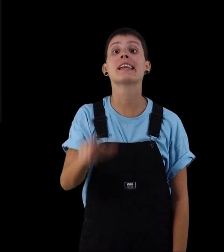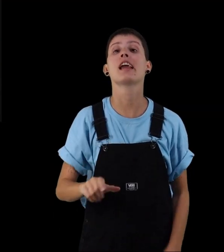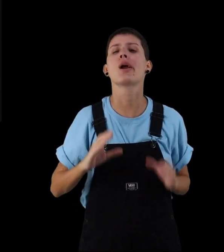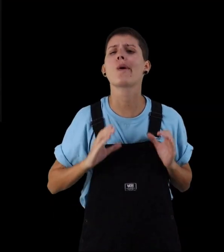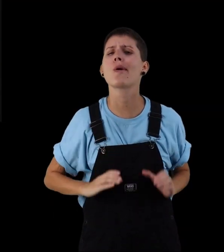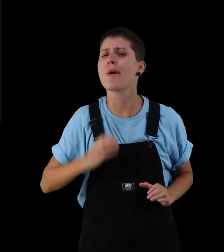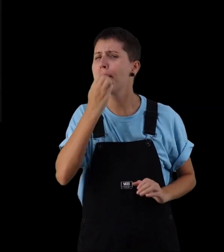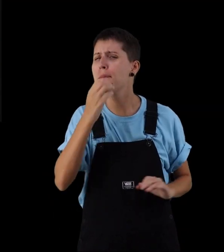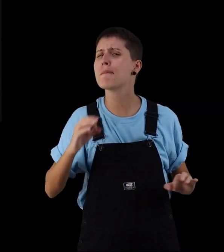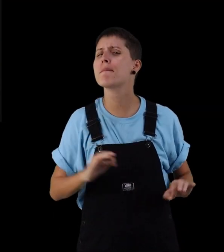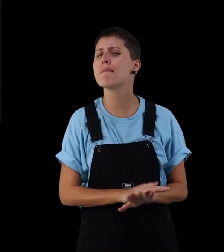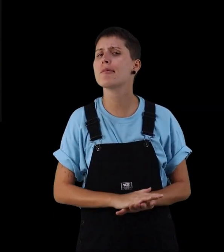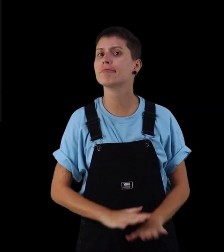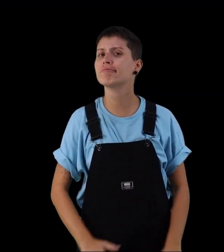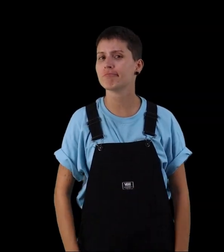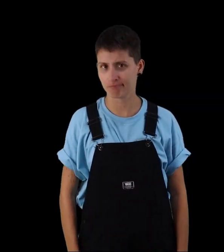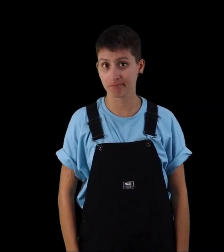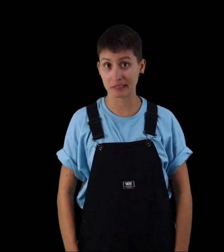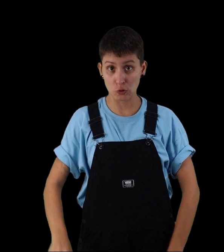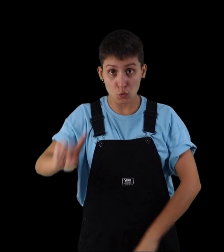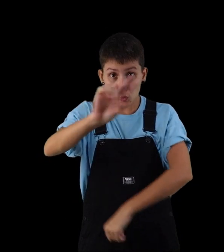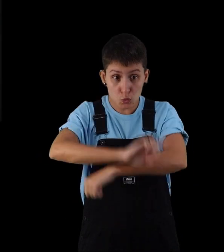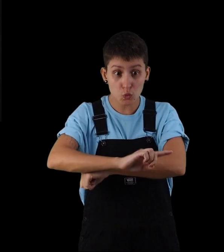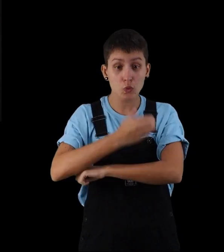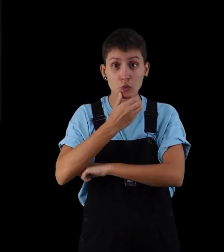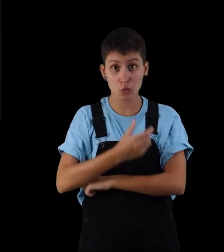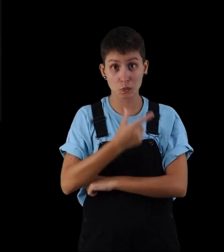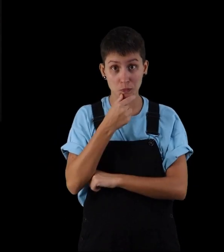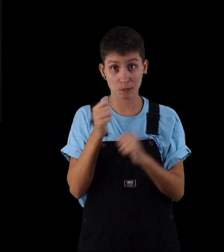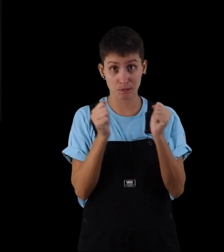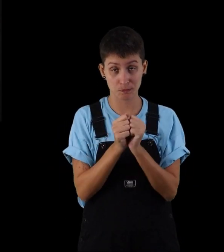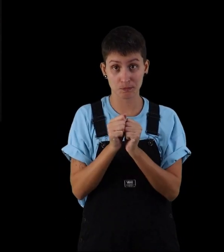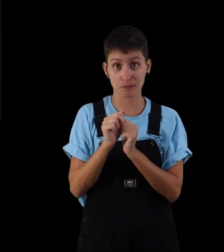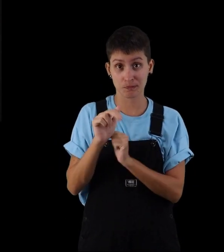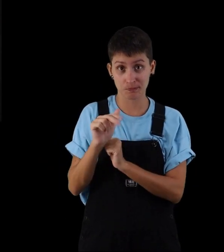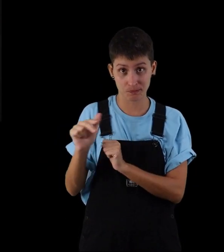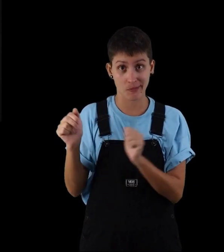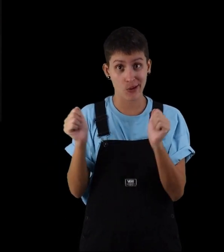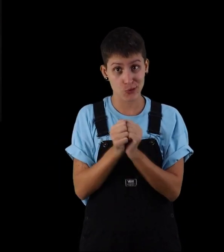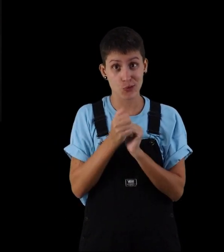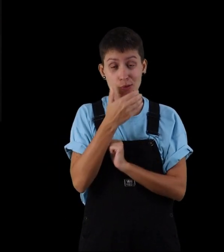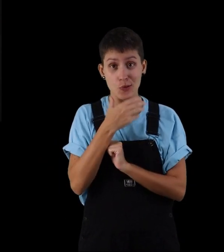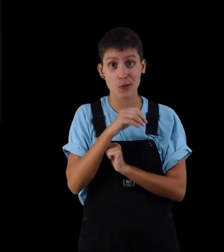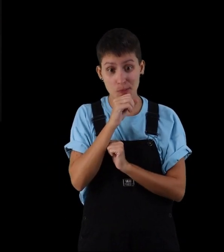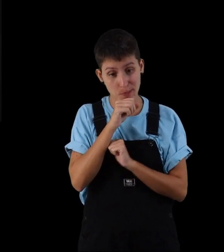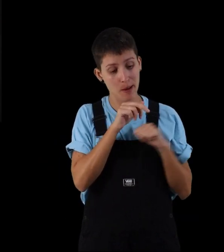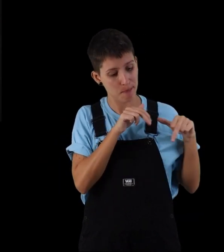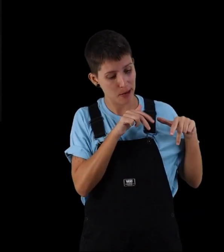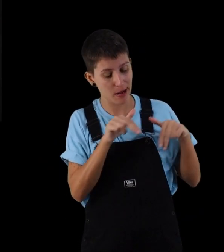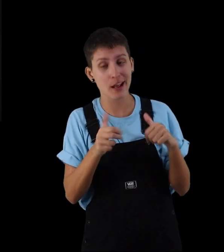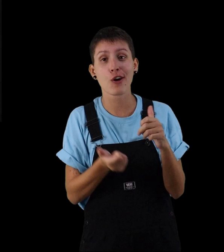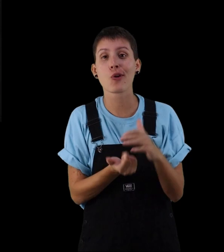Quem se comportou durante o ano? No dia do Natal, o menino e os irmãos iam com o